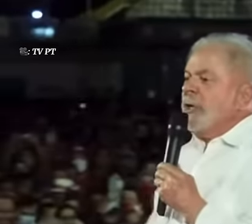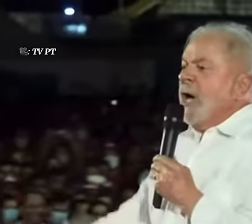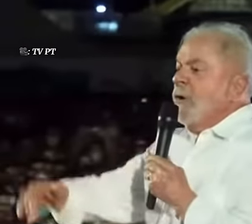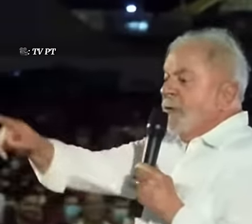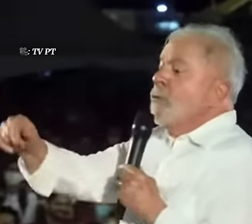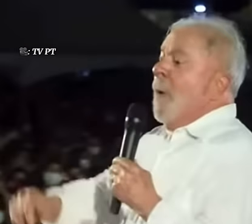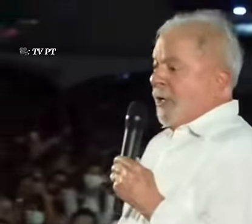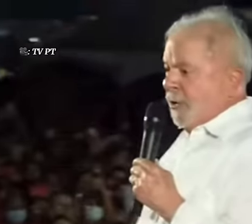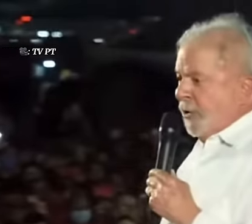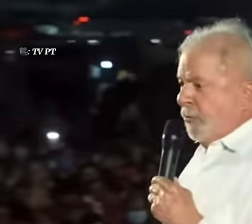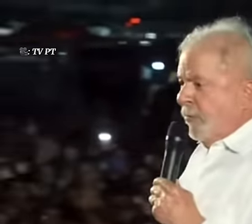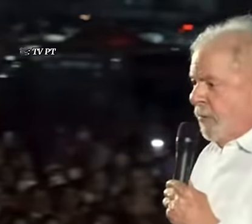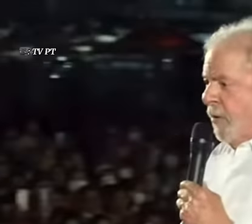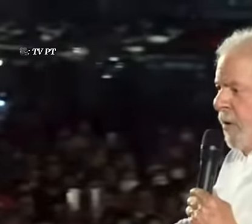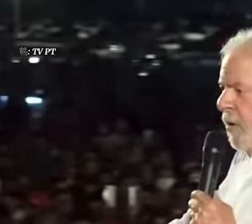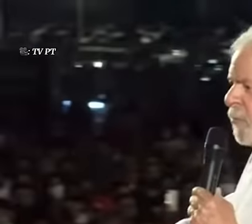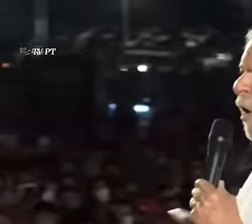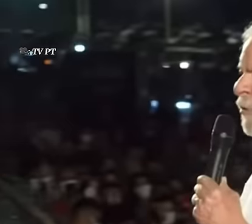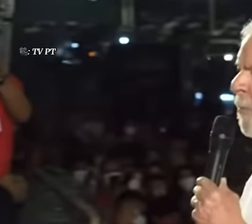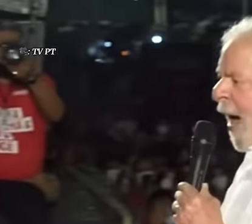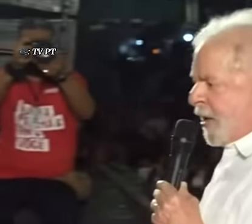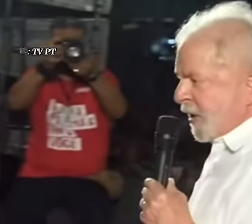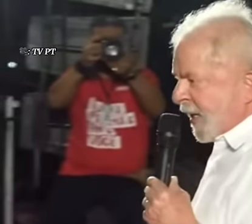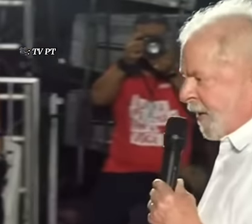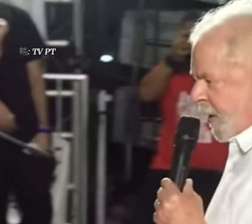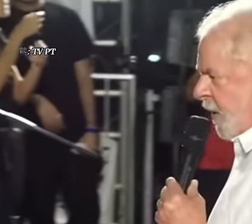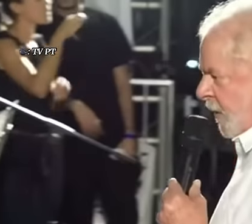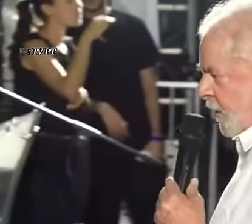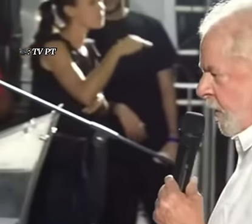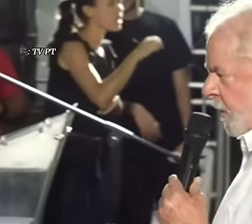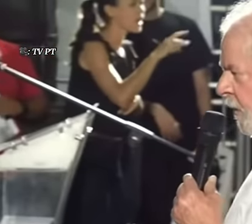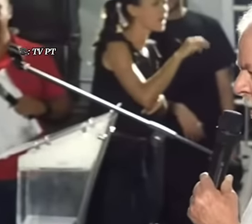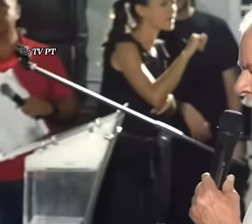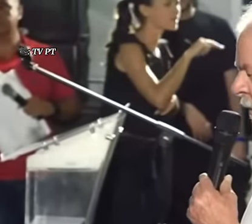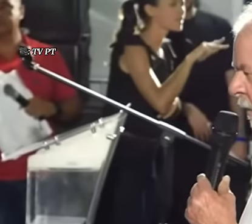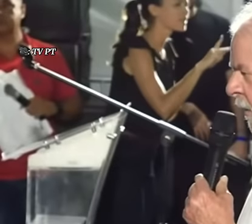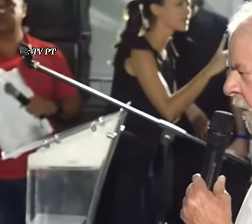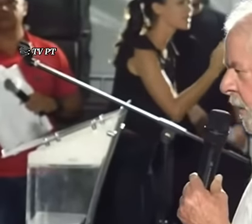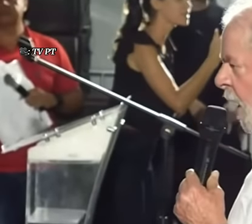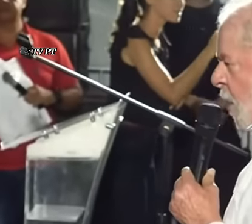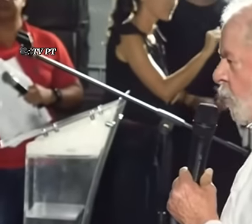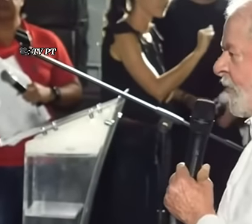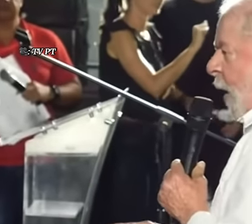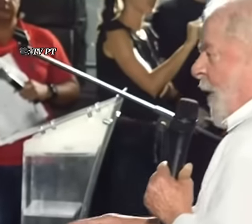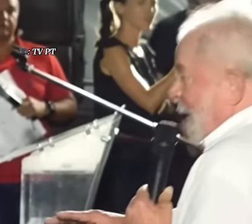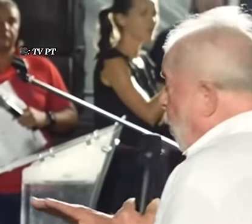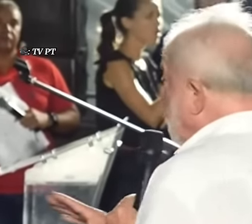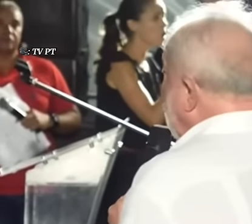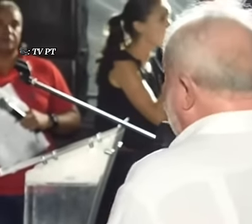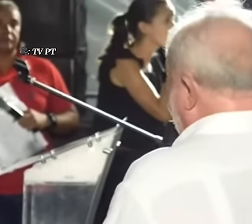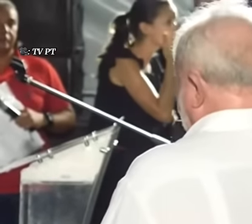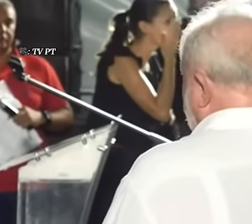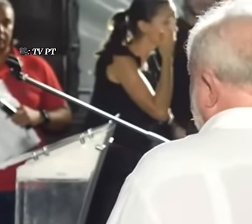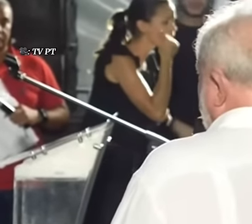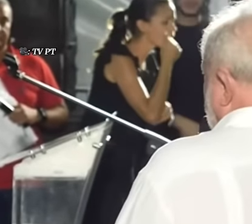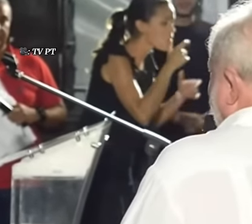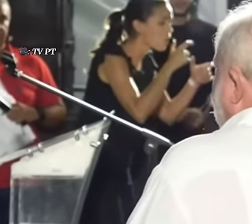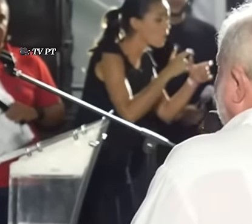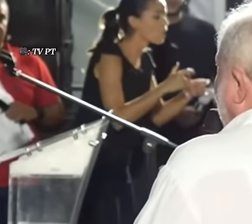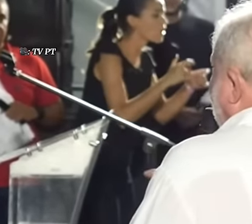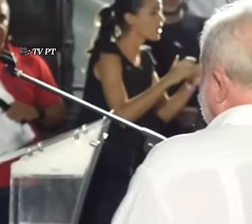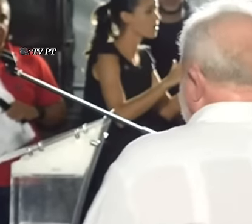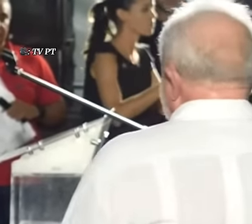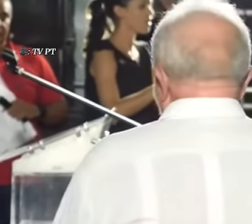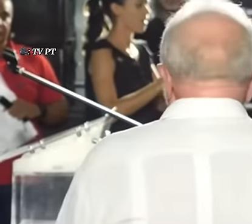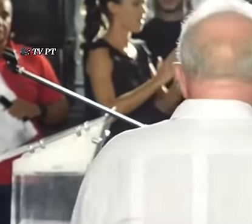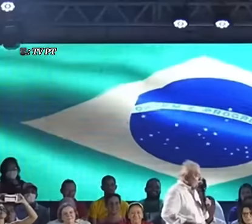Outro dia eu vi um baixinho, um tal de Marinho, ele é daqui? Eu não sabia de onde ele era, mas eu